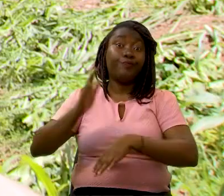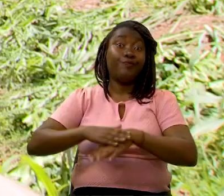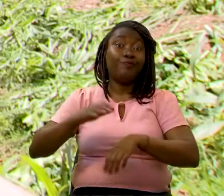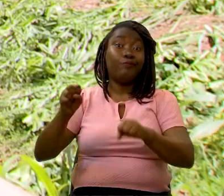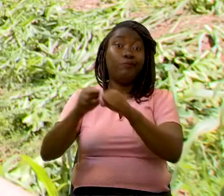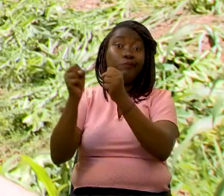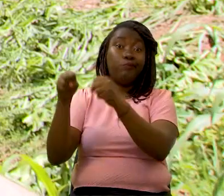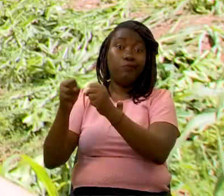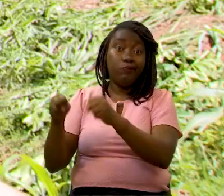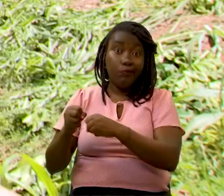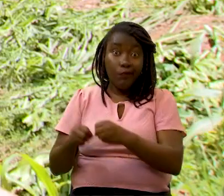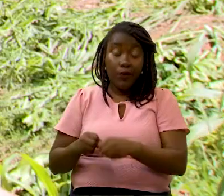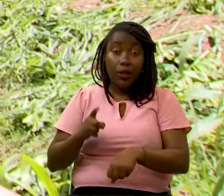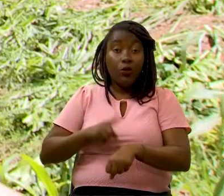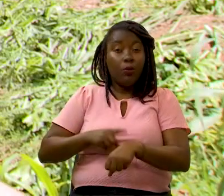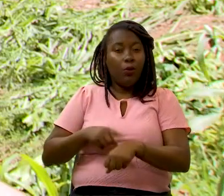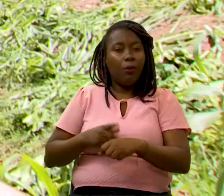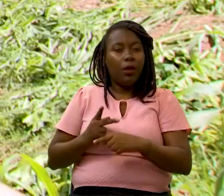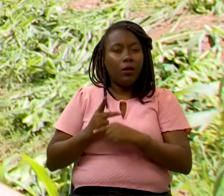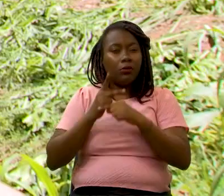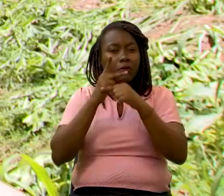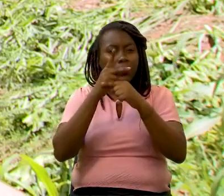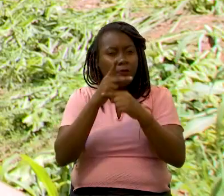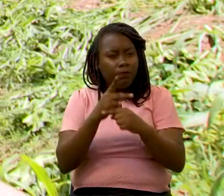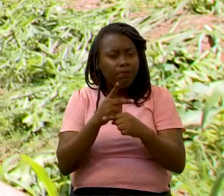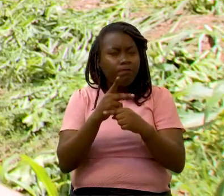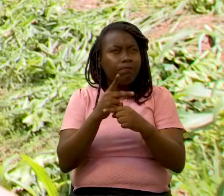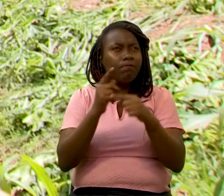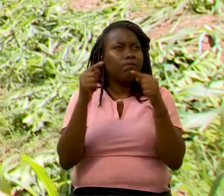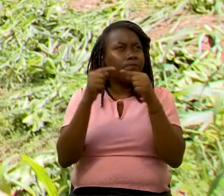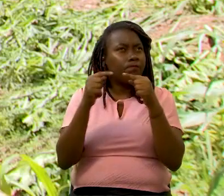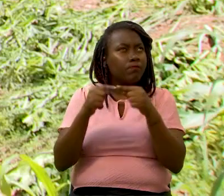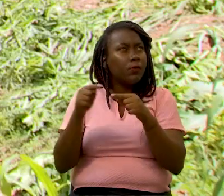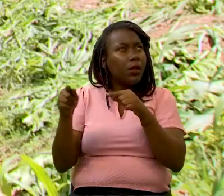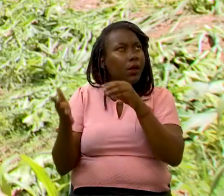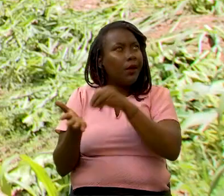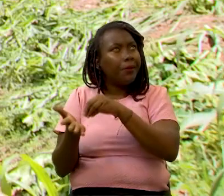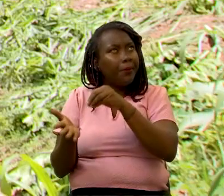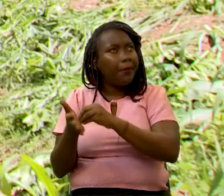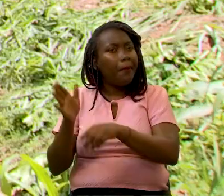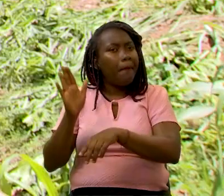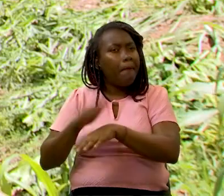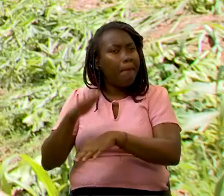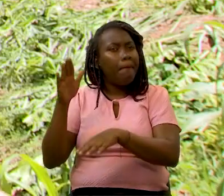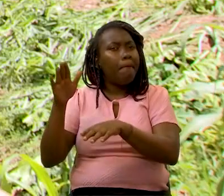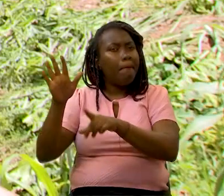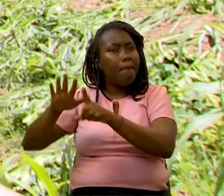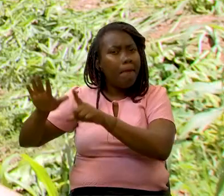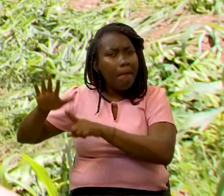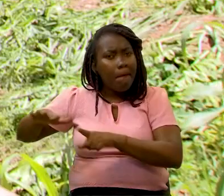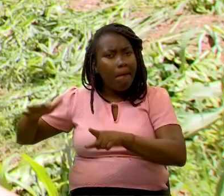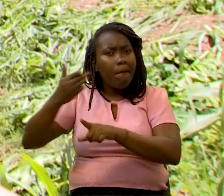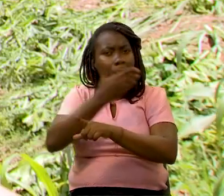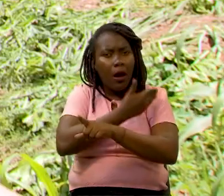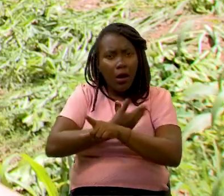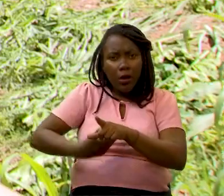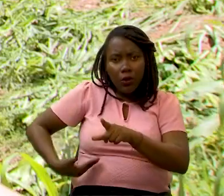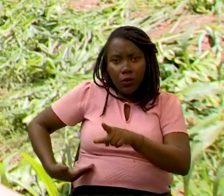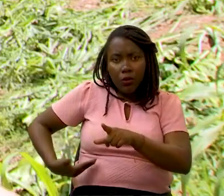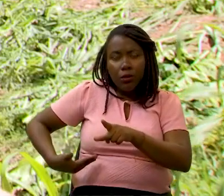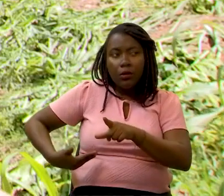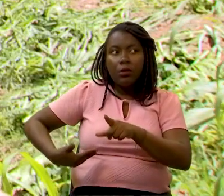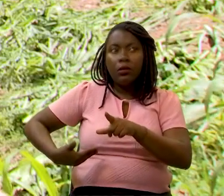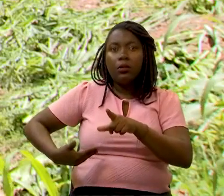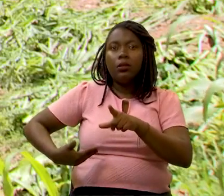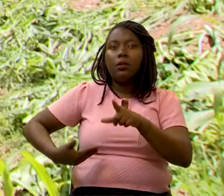estar abandonado ficava cada vez mais degradado. No momento que a gente busca casar a questão da demanda da população por mais espaços públicos,